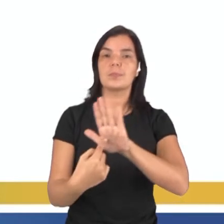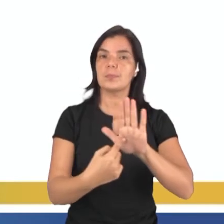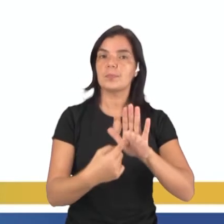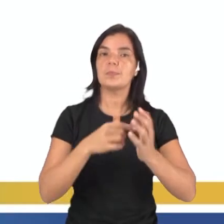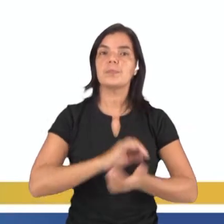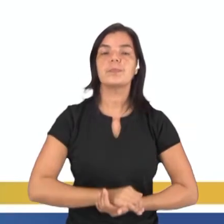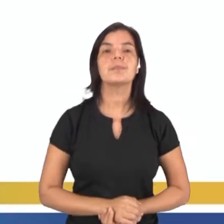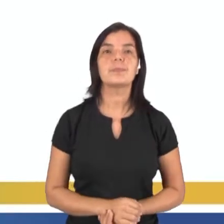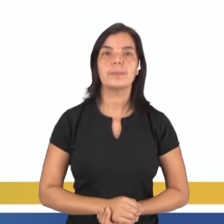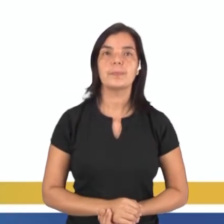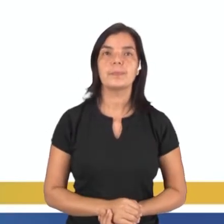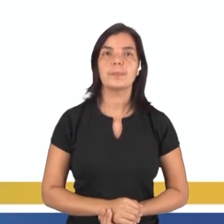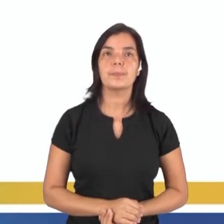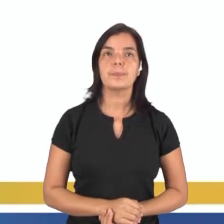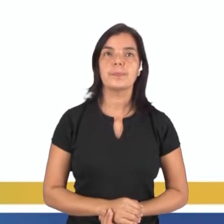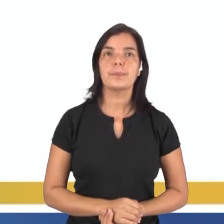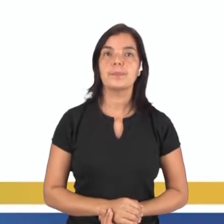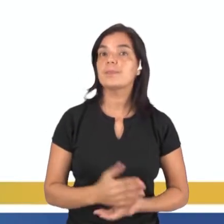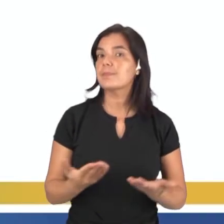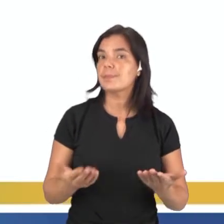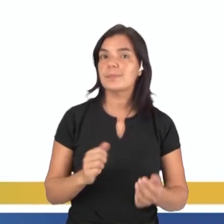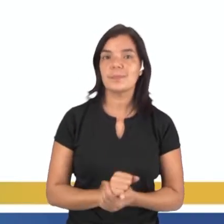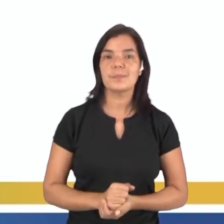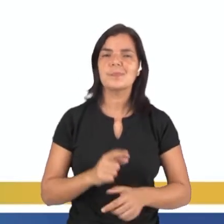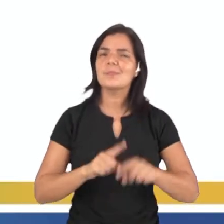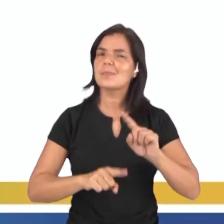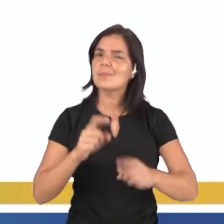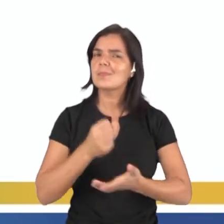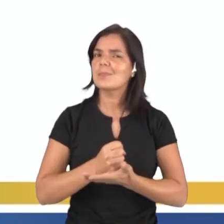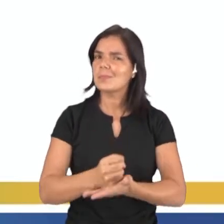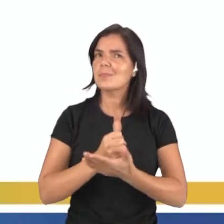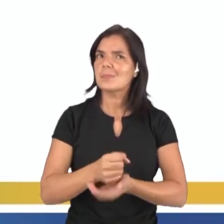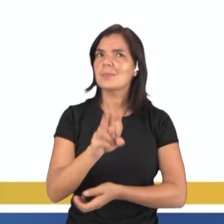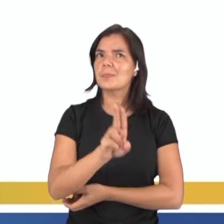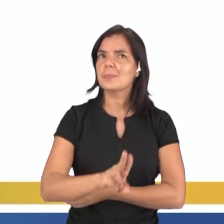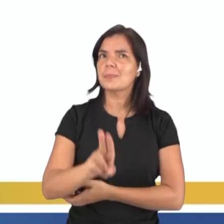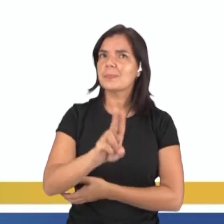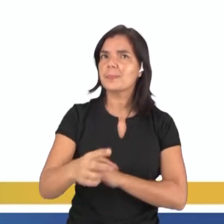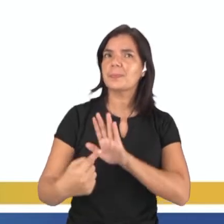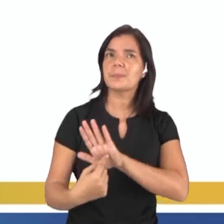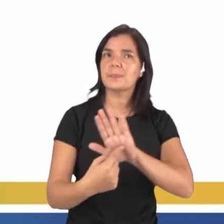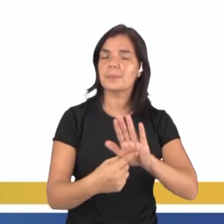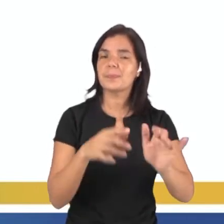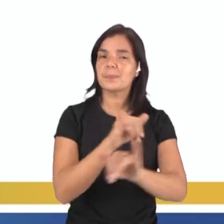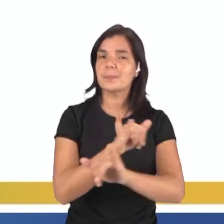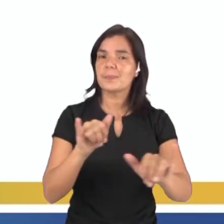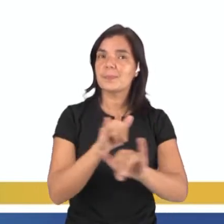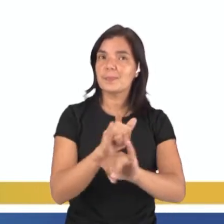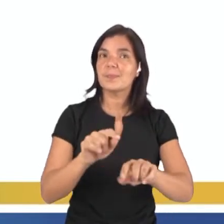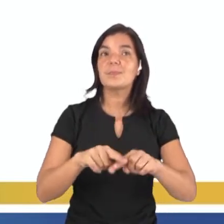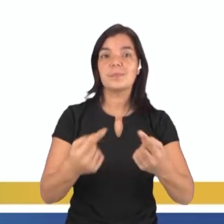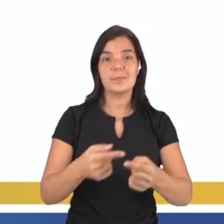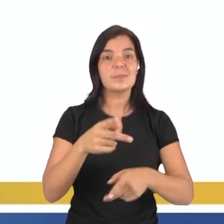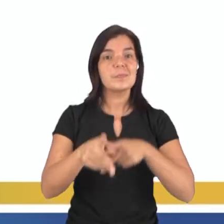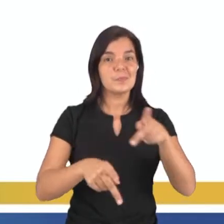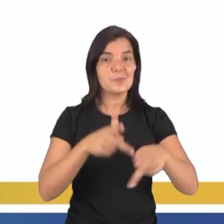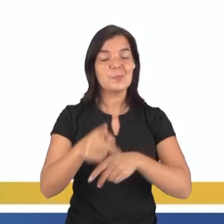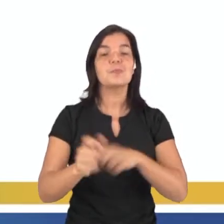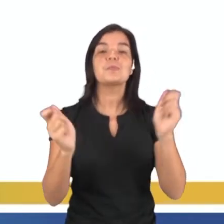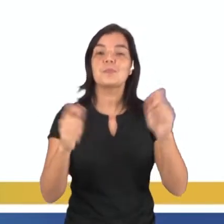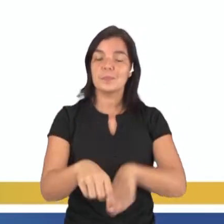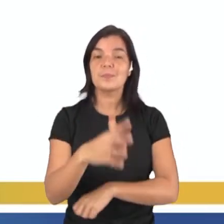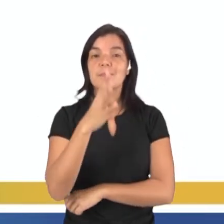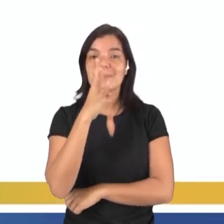apresentação. E aí, que material de apoio utilizar para apresentar as informações e para que o público acompanhe